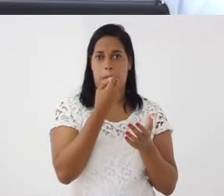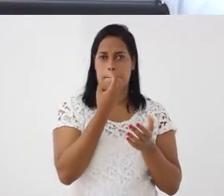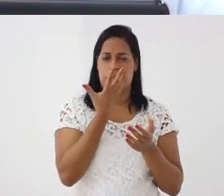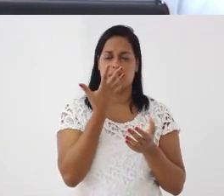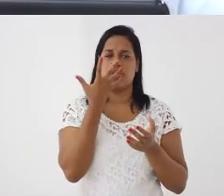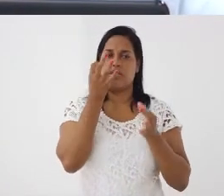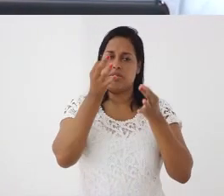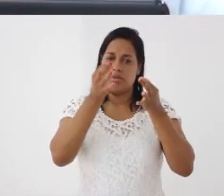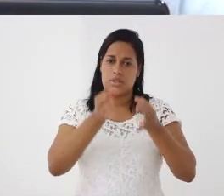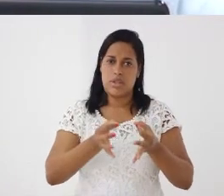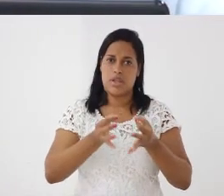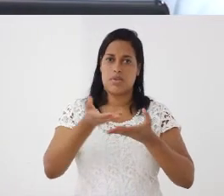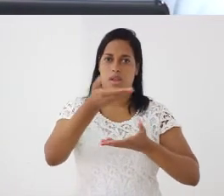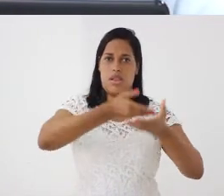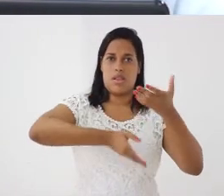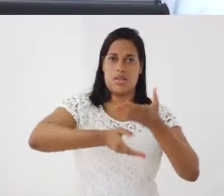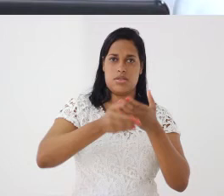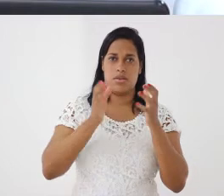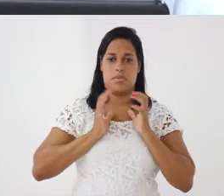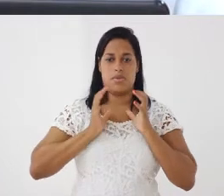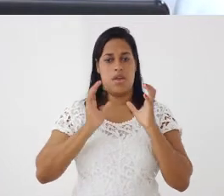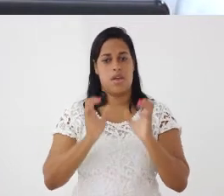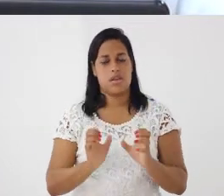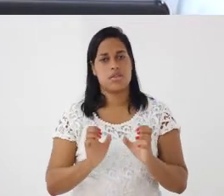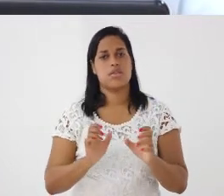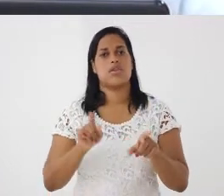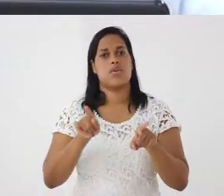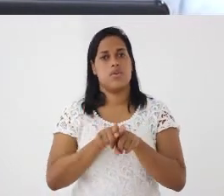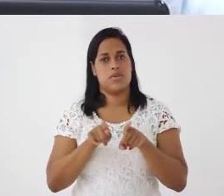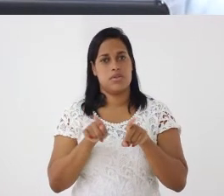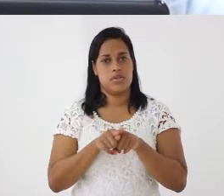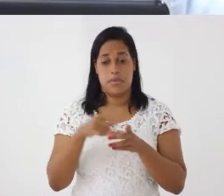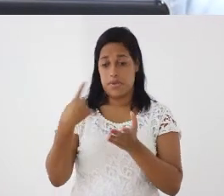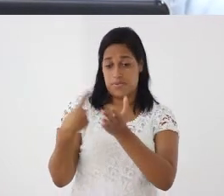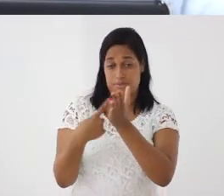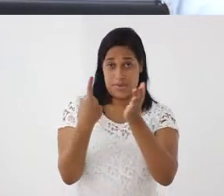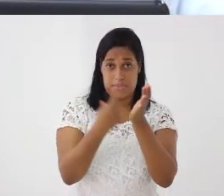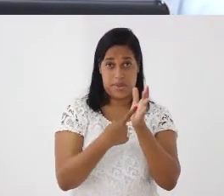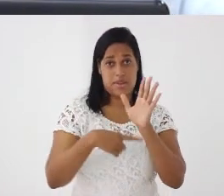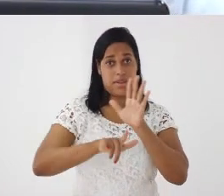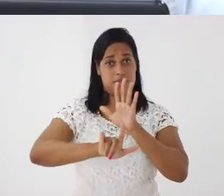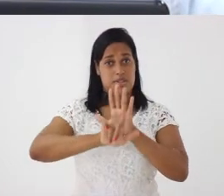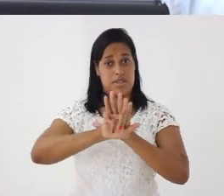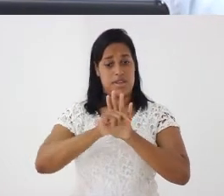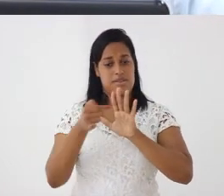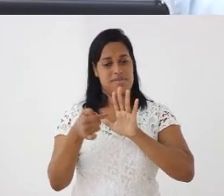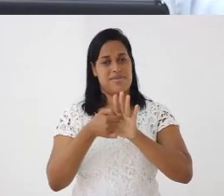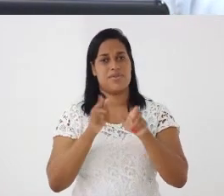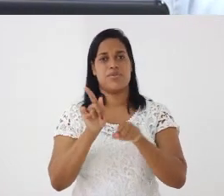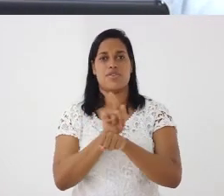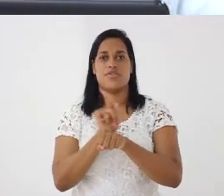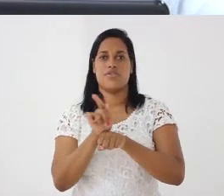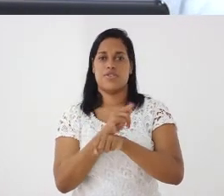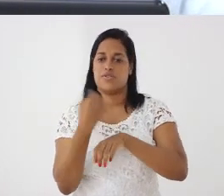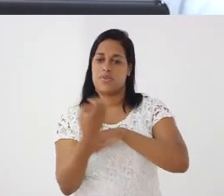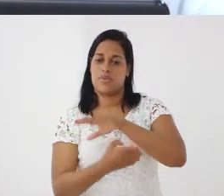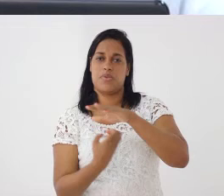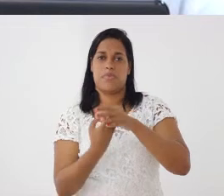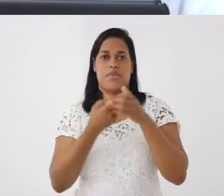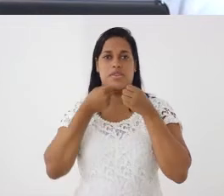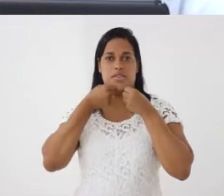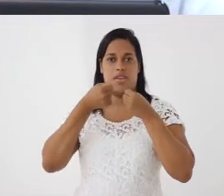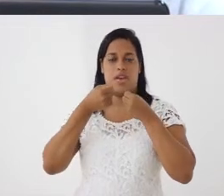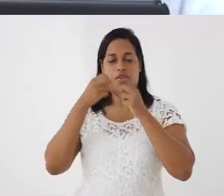comum. O relacionamento ético com o poder público, assim como o cumprimento das leis, faz parte da gestão de uma empresa